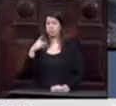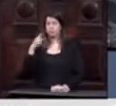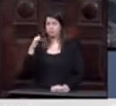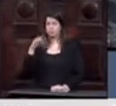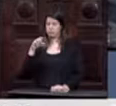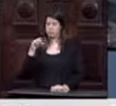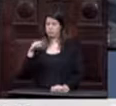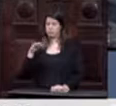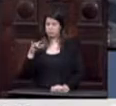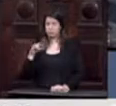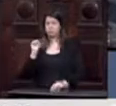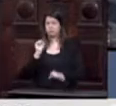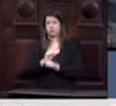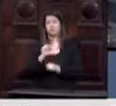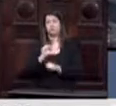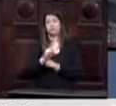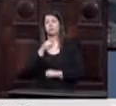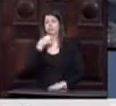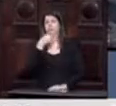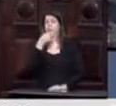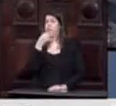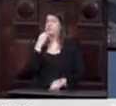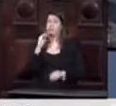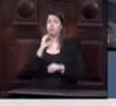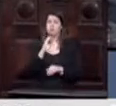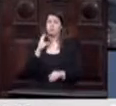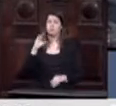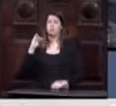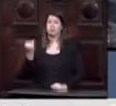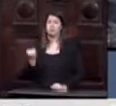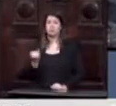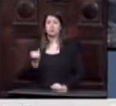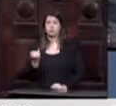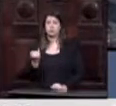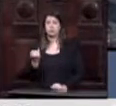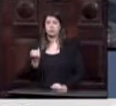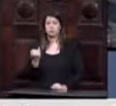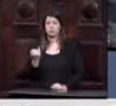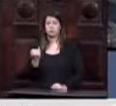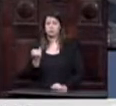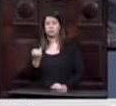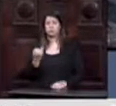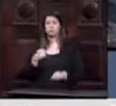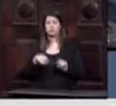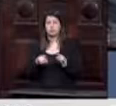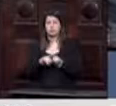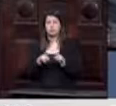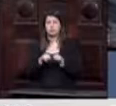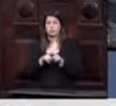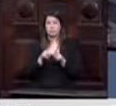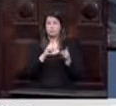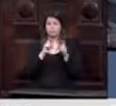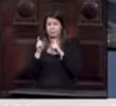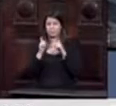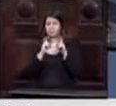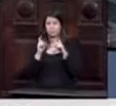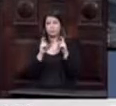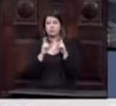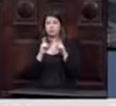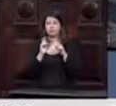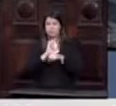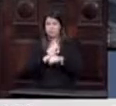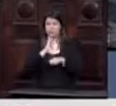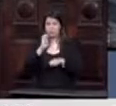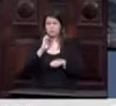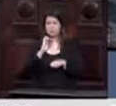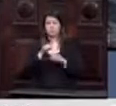Melo. Pendendo de pareceres das Comissões de Constituição e Justiça, Legislação Constitucional Complementar e Códigos, de Tributação, Controle da Arrecadação Estadual